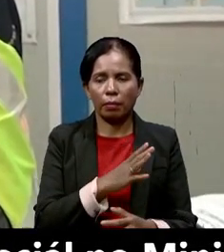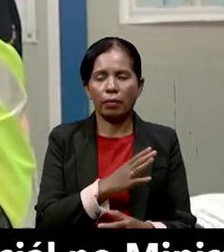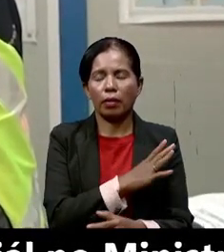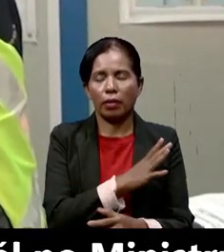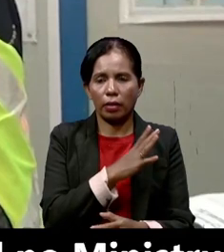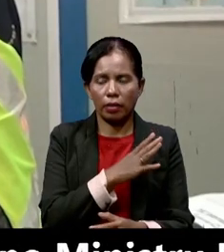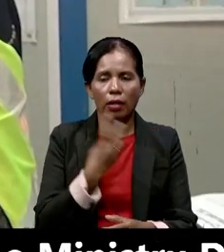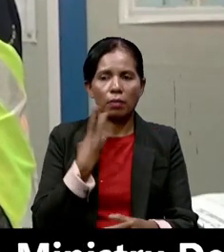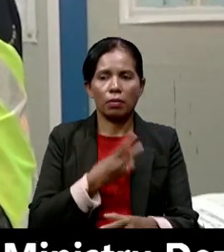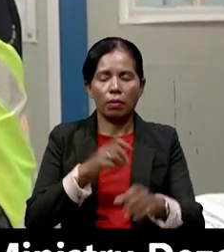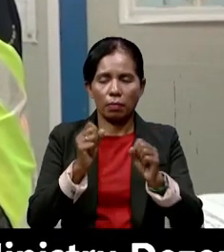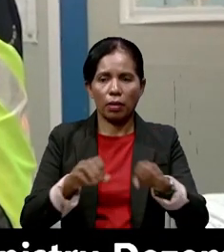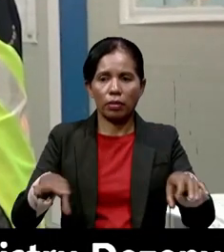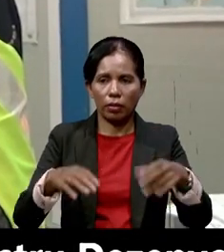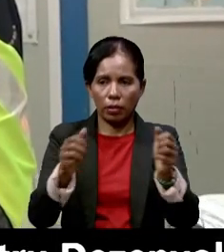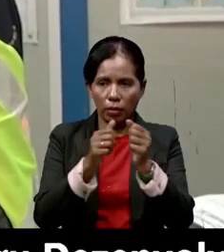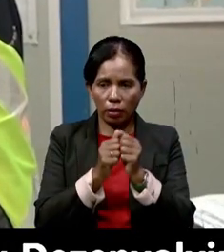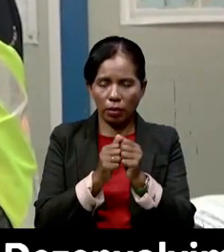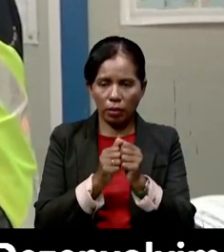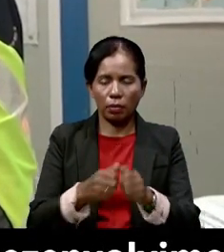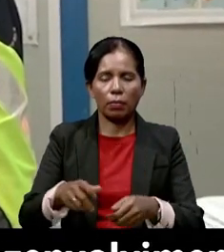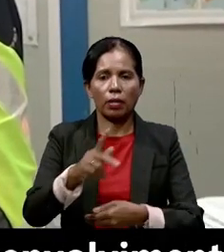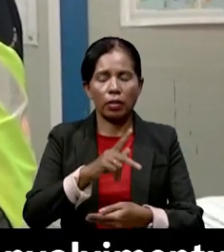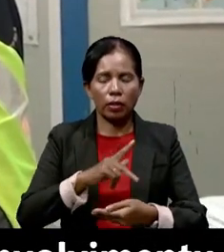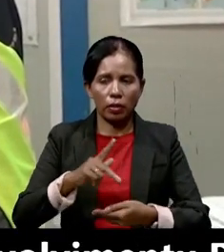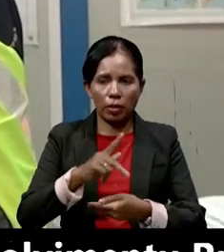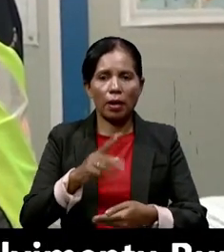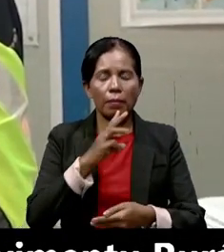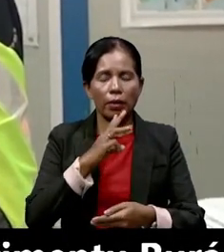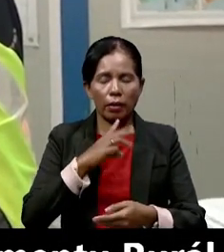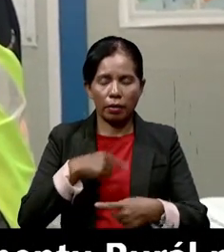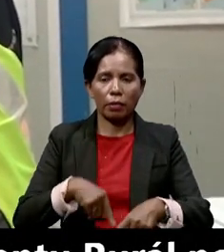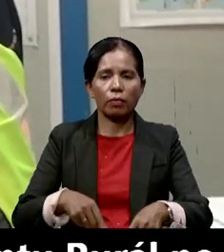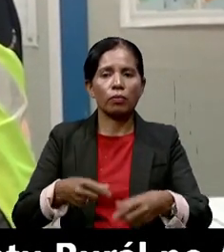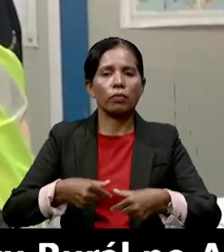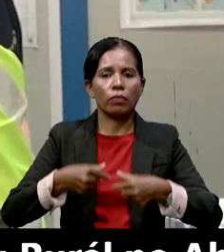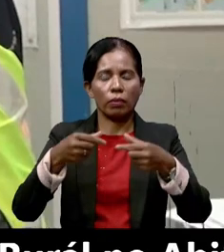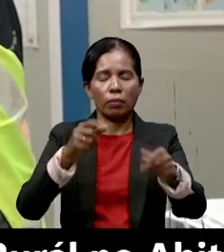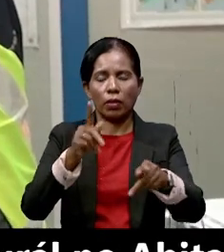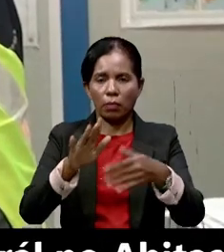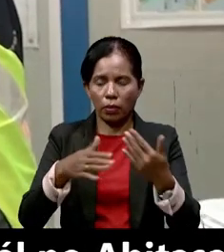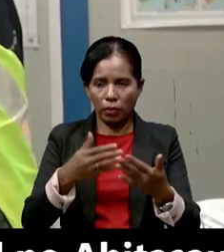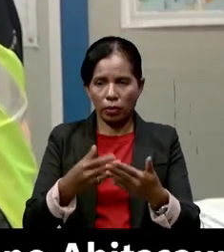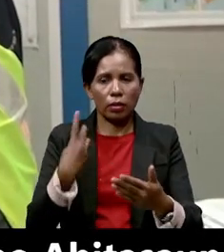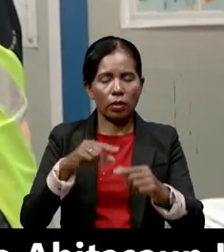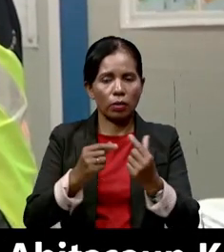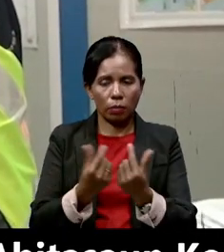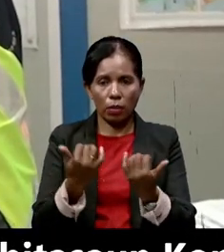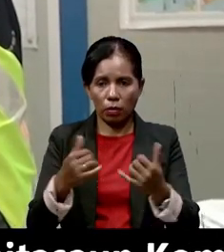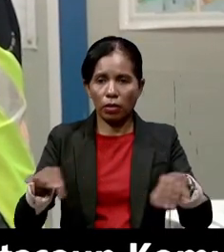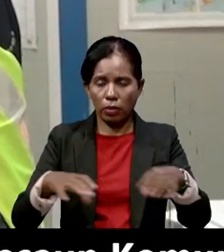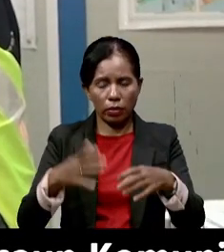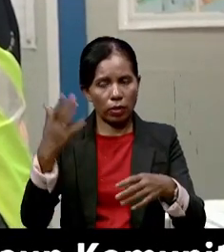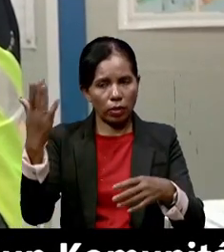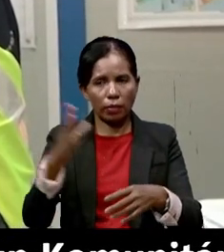bele servicio mutu na fati a tu bele asegura bene pa ya etna como dar sera pite le equipa ahora ya terreno ela equipa